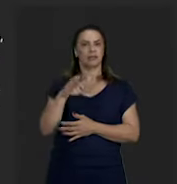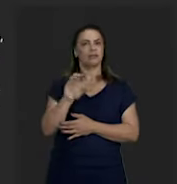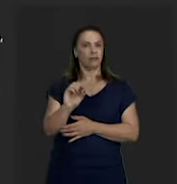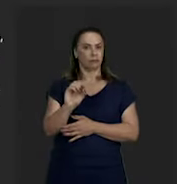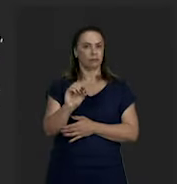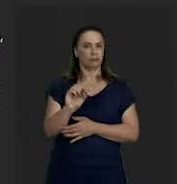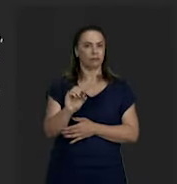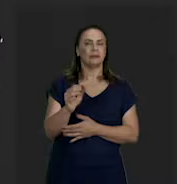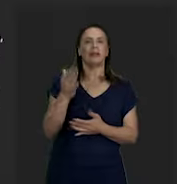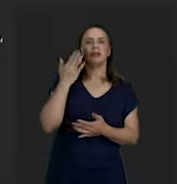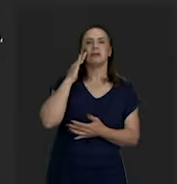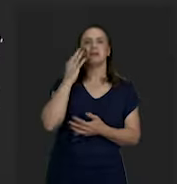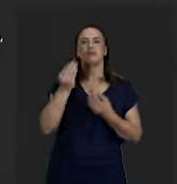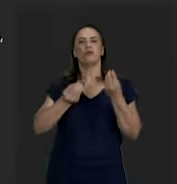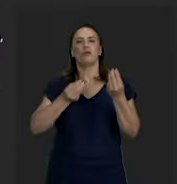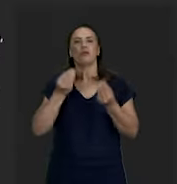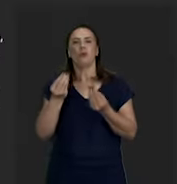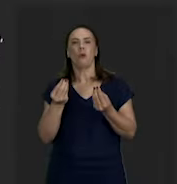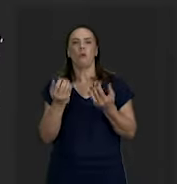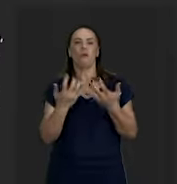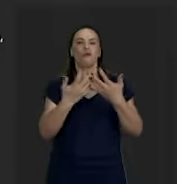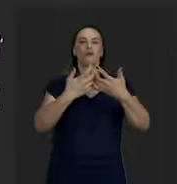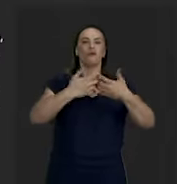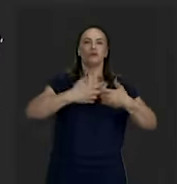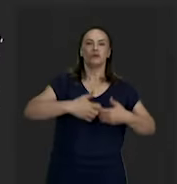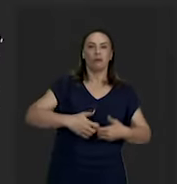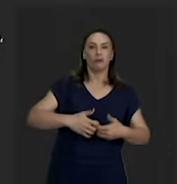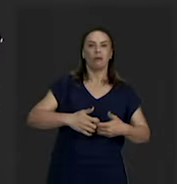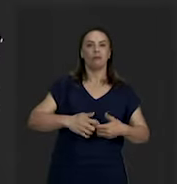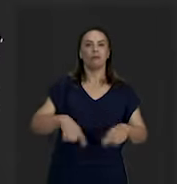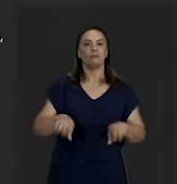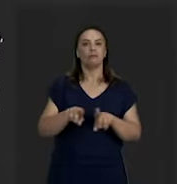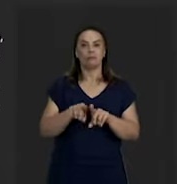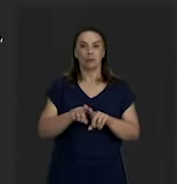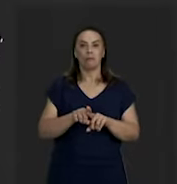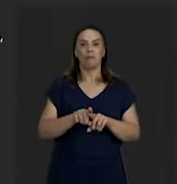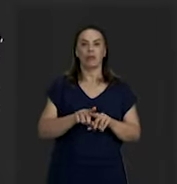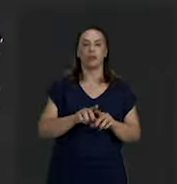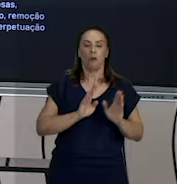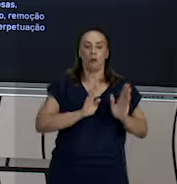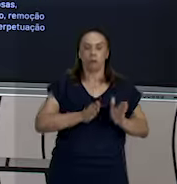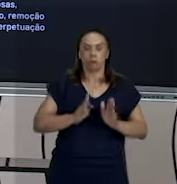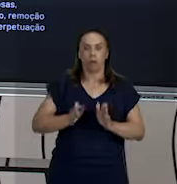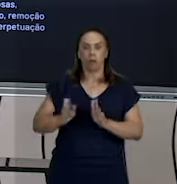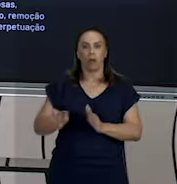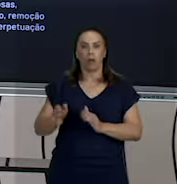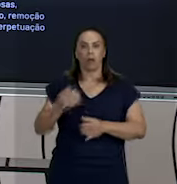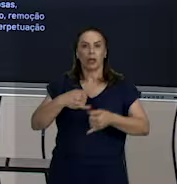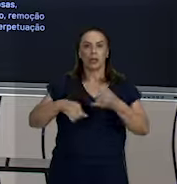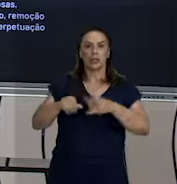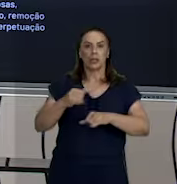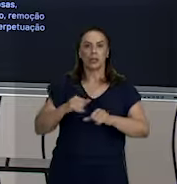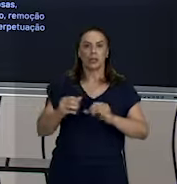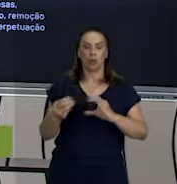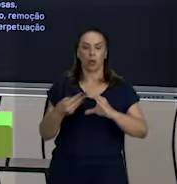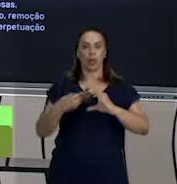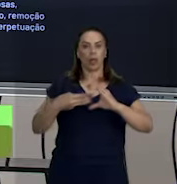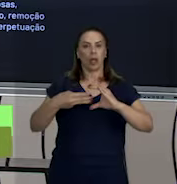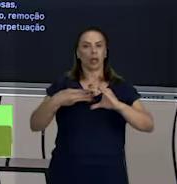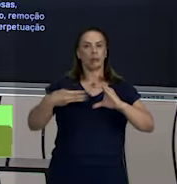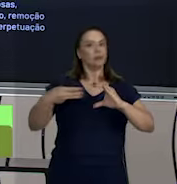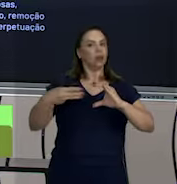ocorrem os processos químicos dentro das células e também vendo como que esses sistemas se